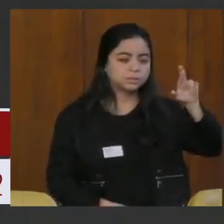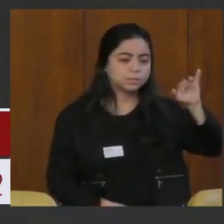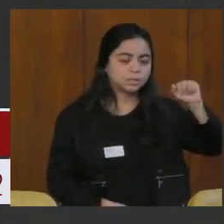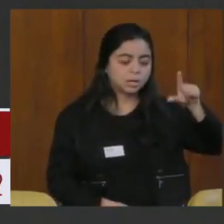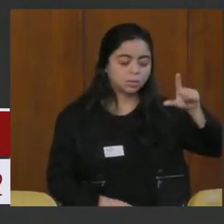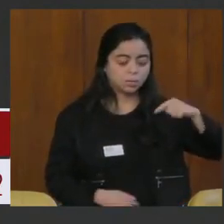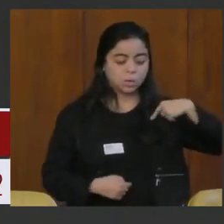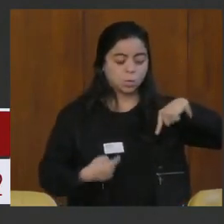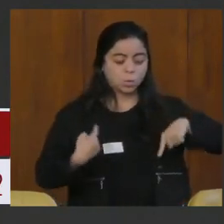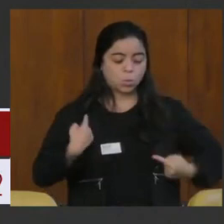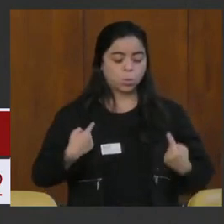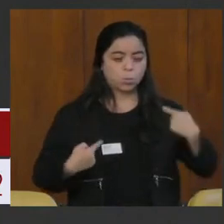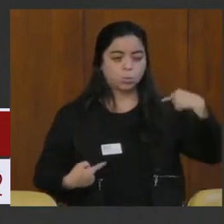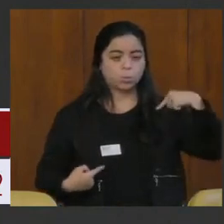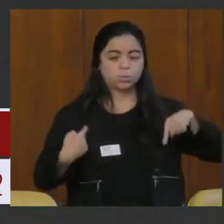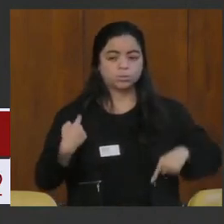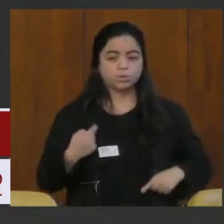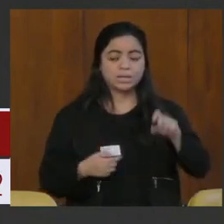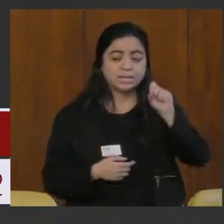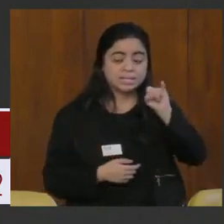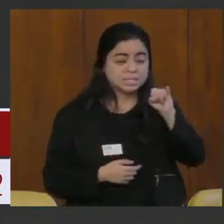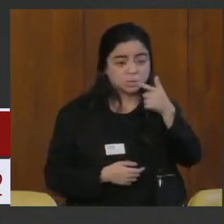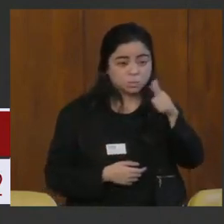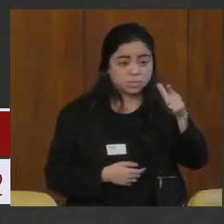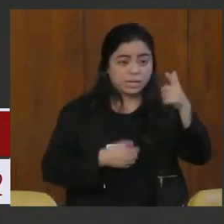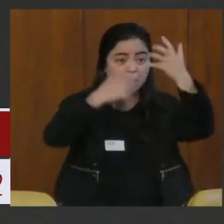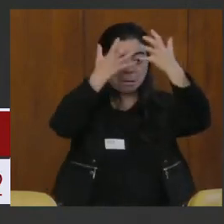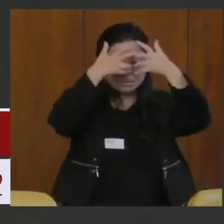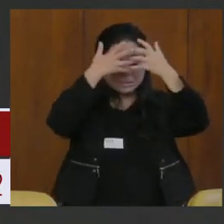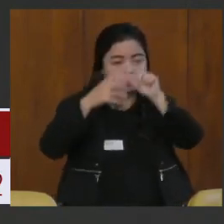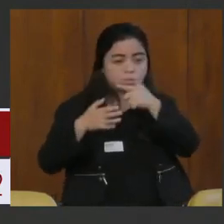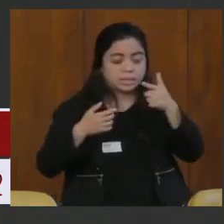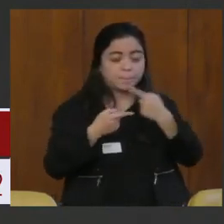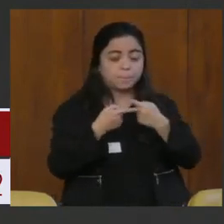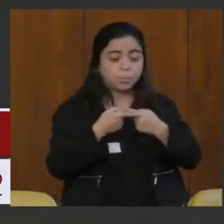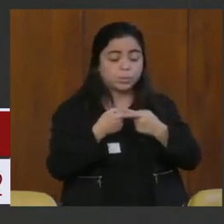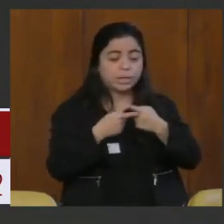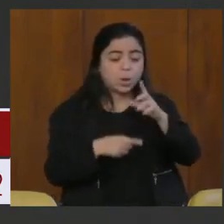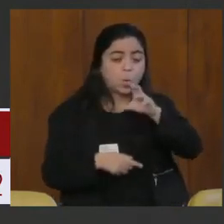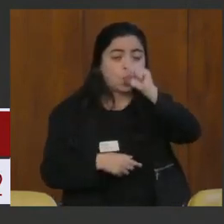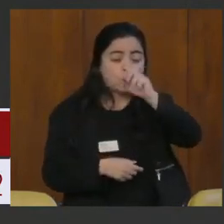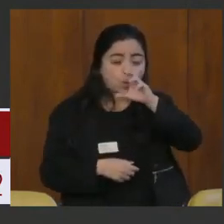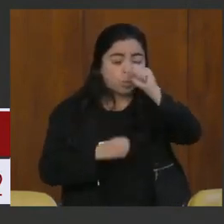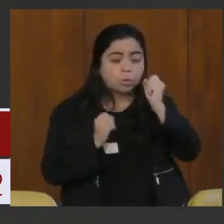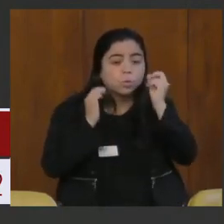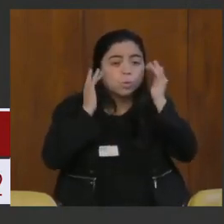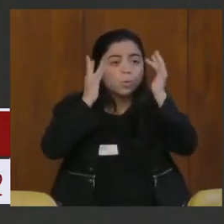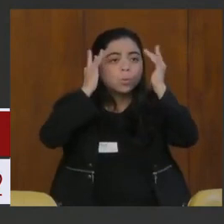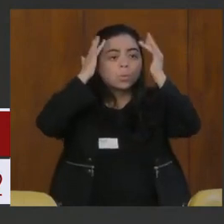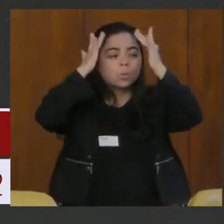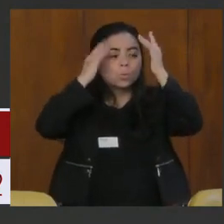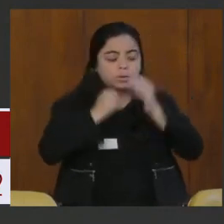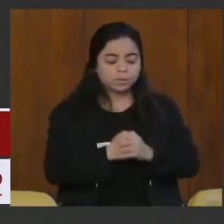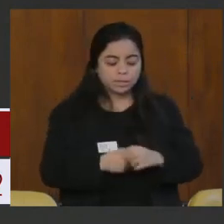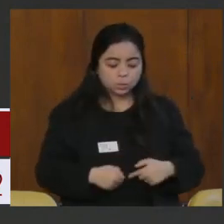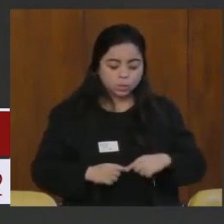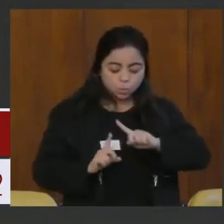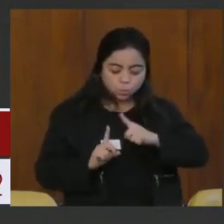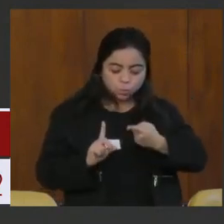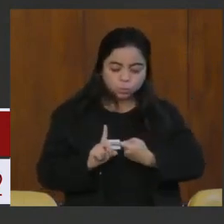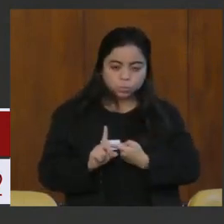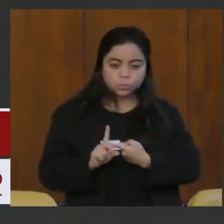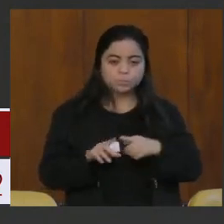você não tivesse, você ia nascer sem cérebro, certo? É ele que manda oxigenação para o cérebro quando você está dentro da barriga da mãe. Normalmente, o